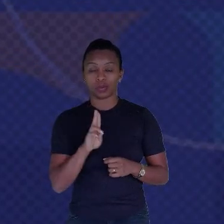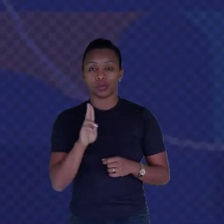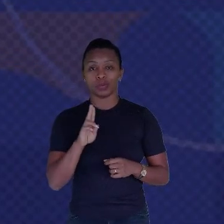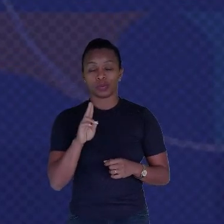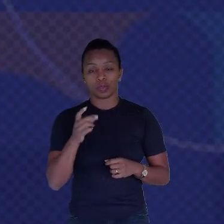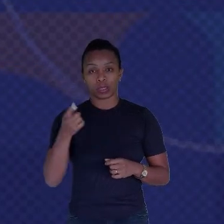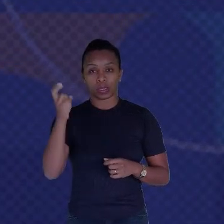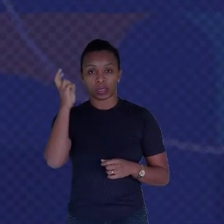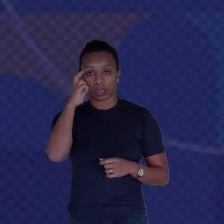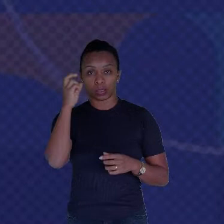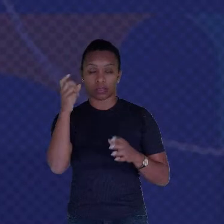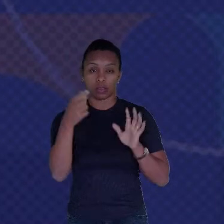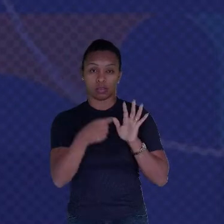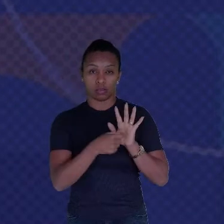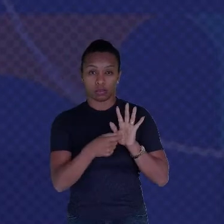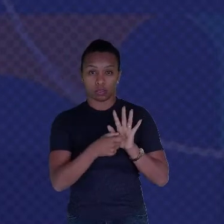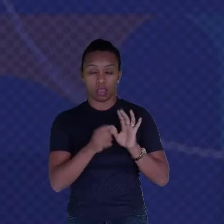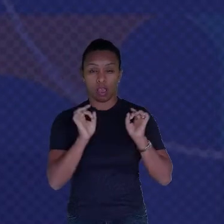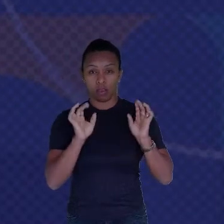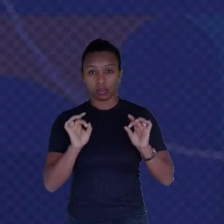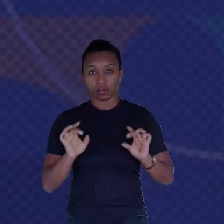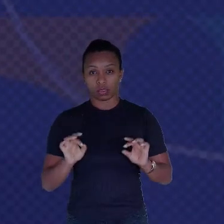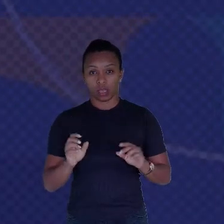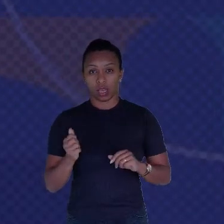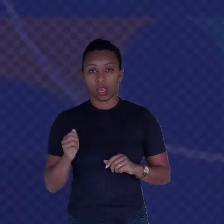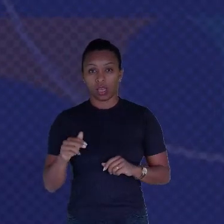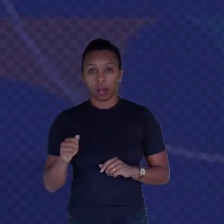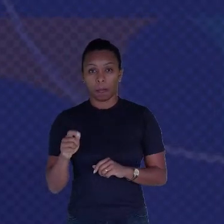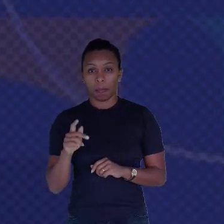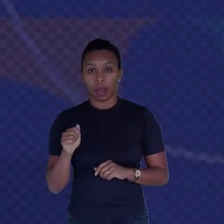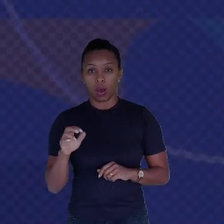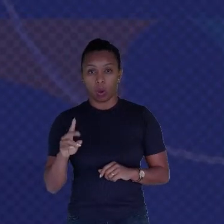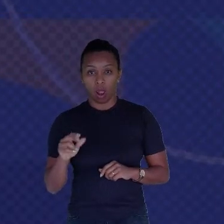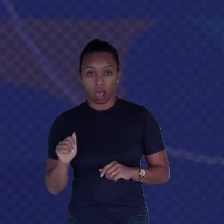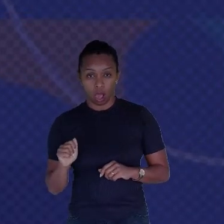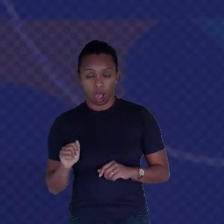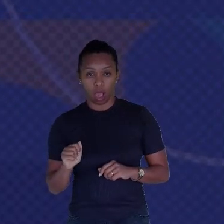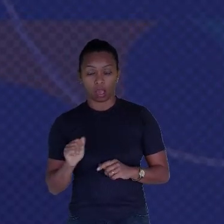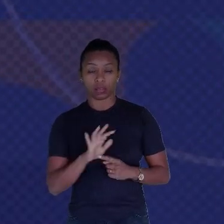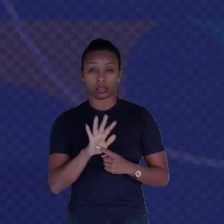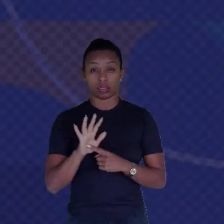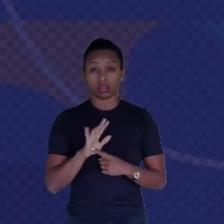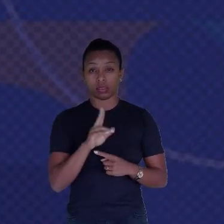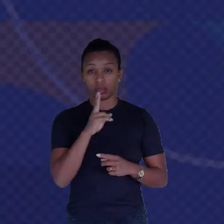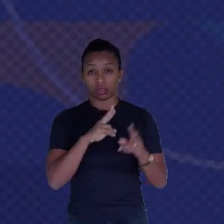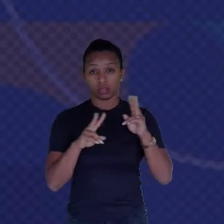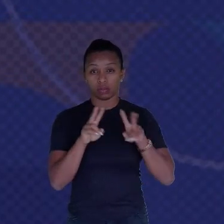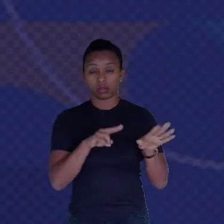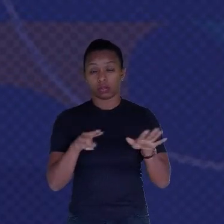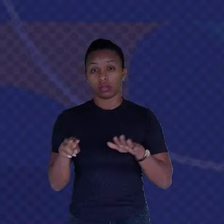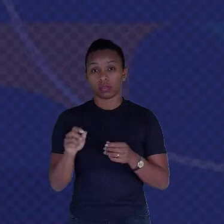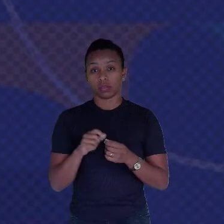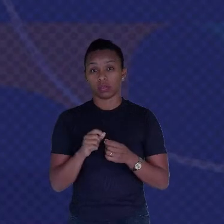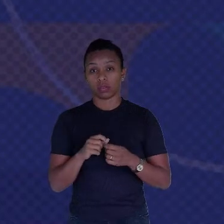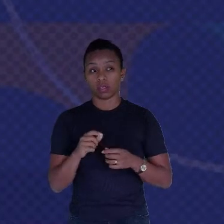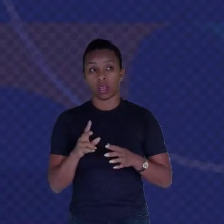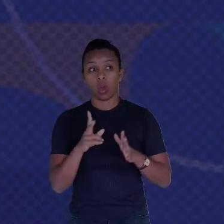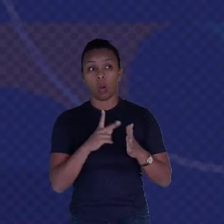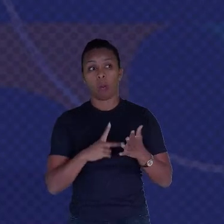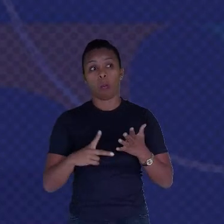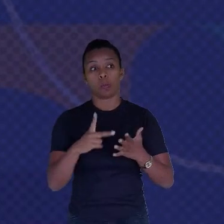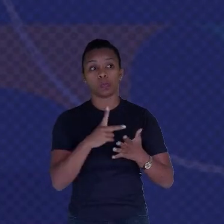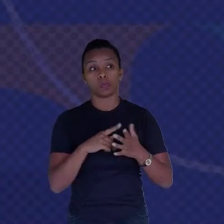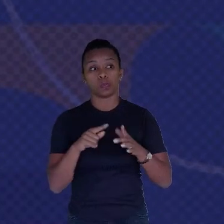Inteligência Artificial Mais especificamente por Ana Paula Gomes esperados a identidade visual da semana feita pelo vai o